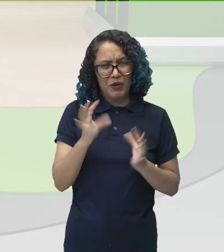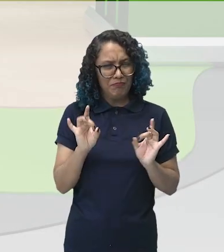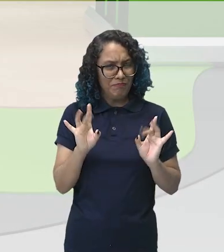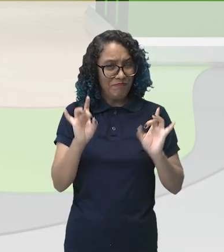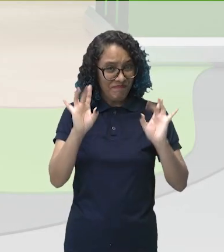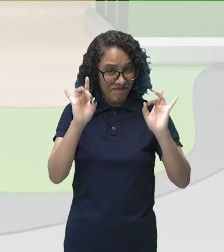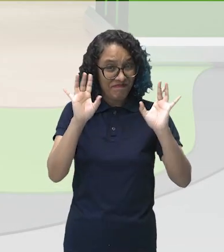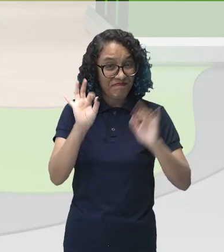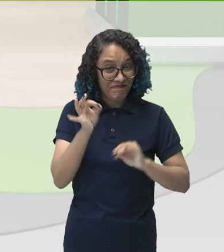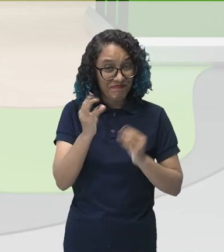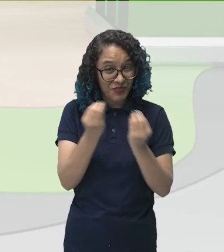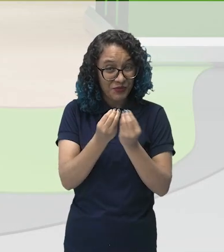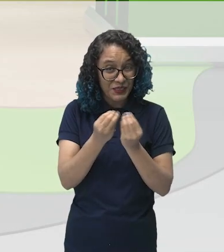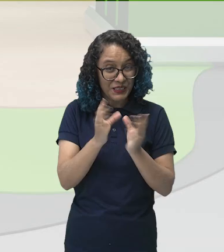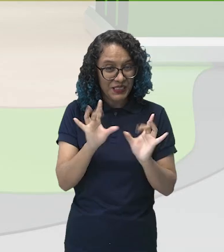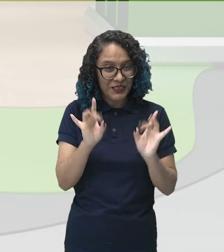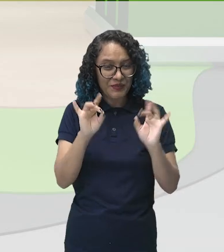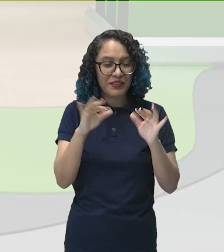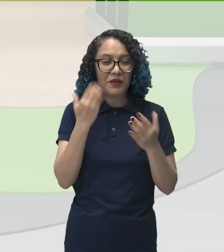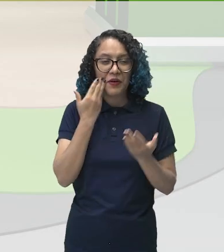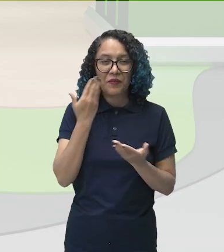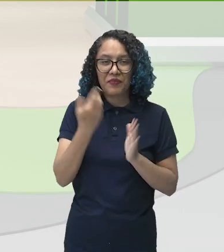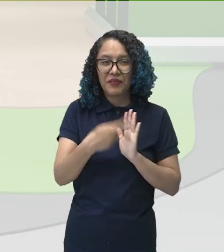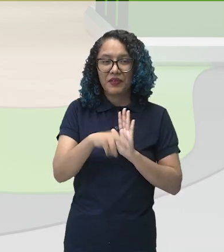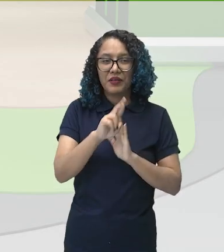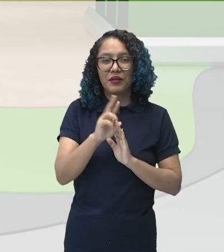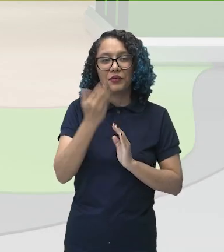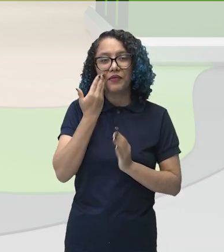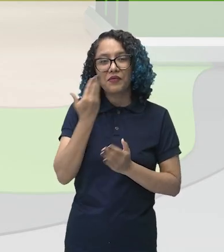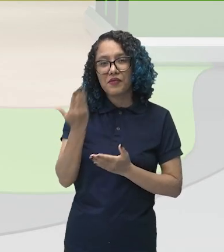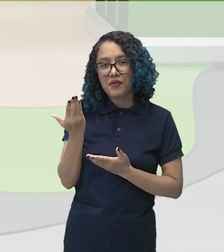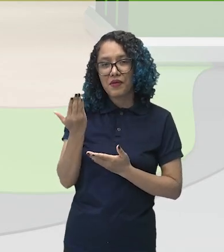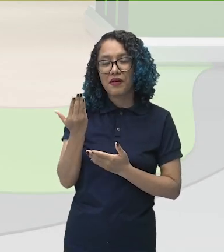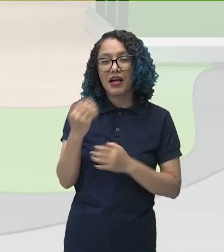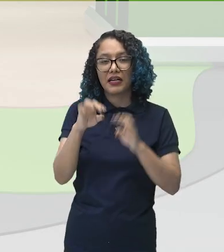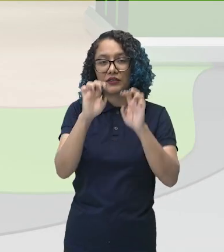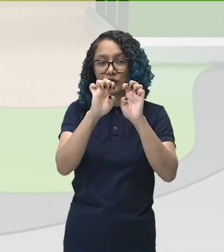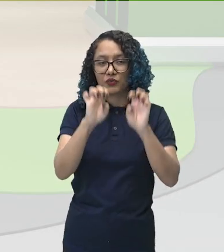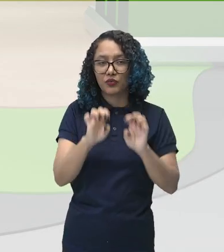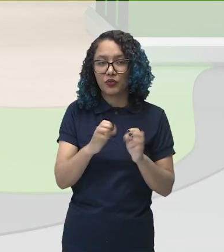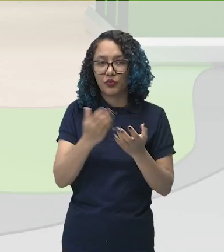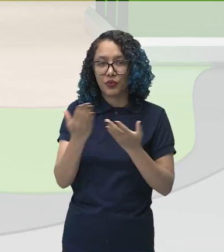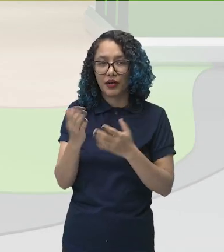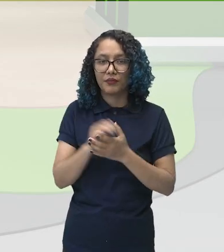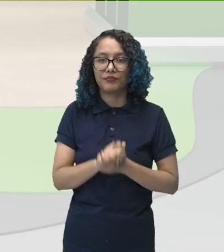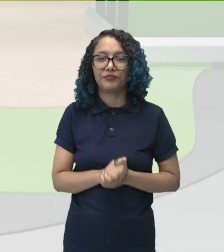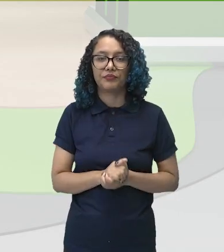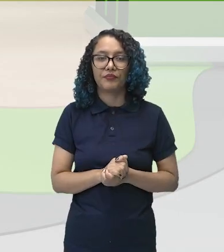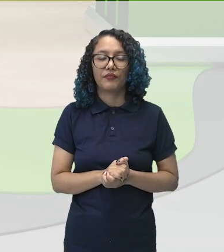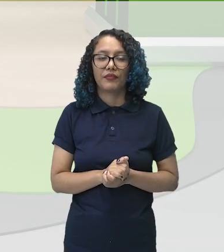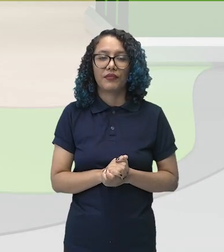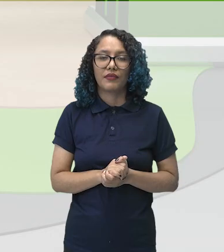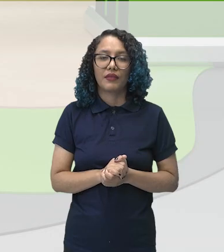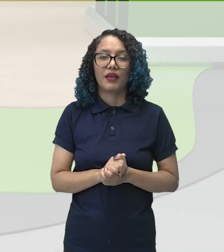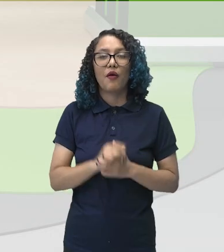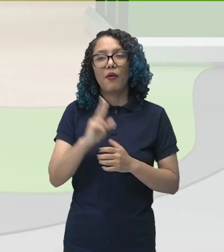especial. E aqui ela está representada a sua fórmula, que é uma molécula, né, o